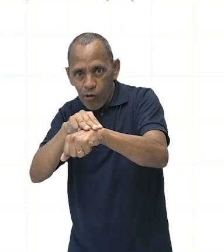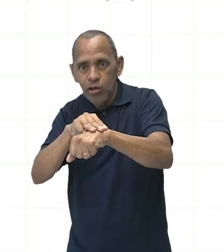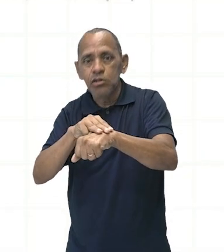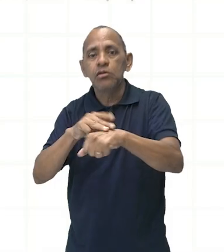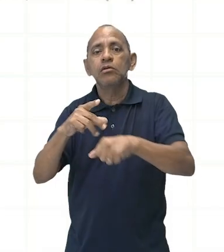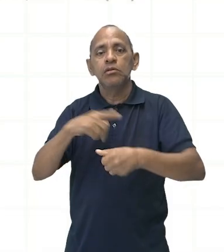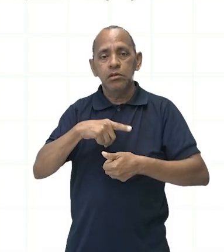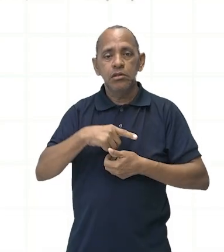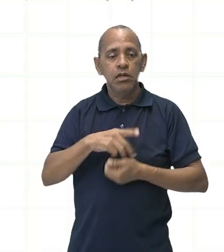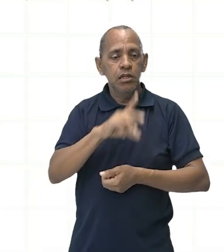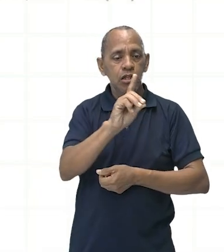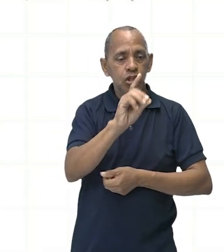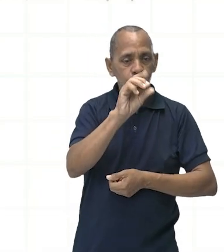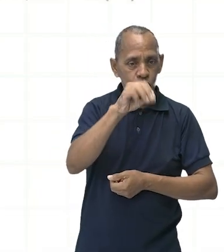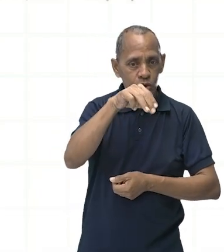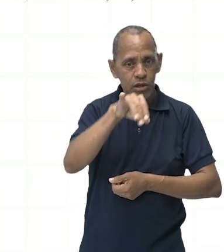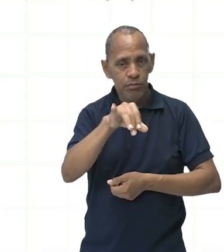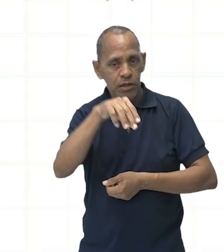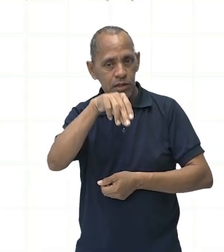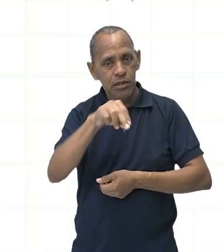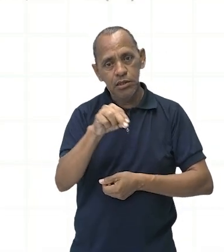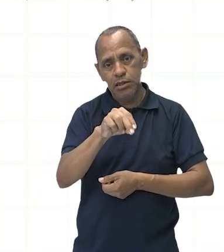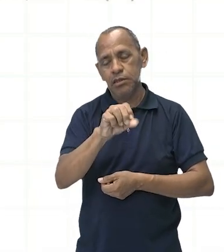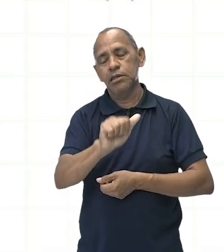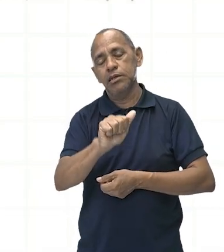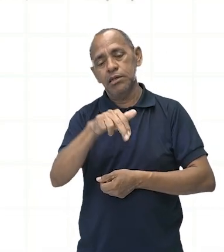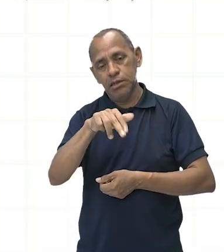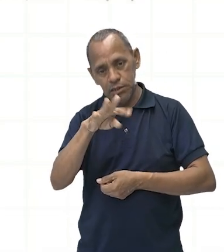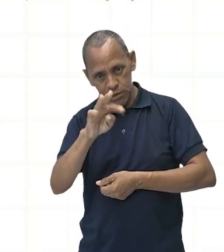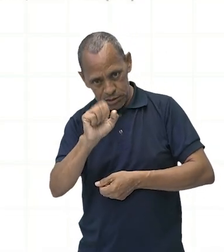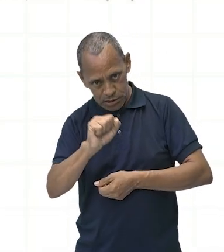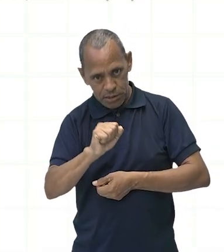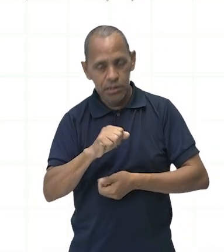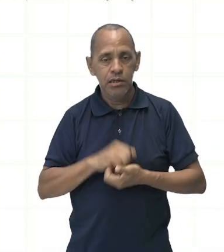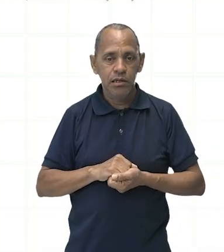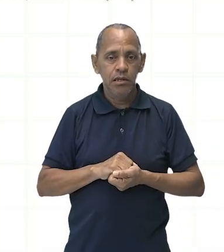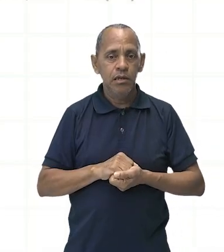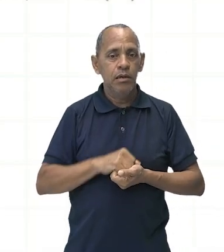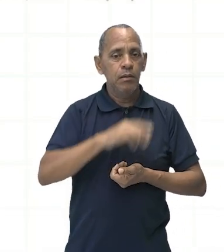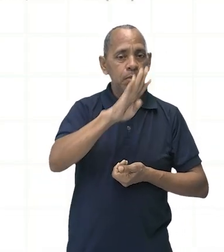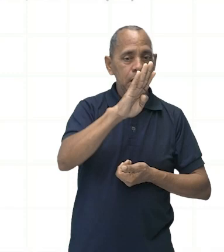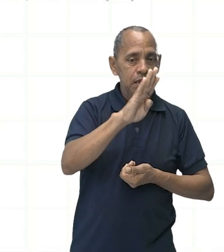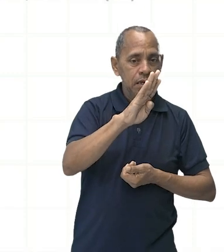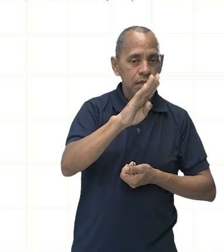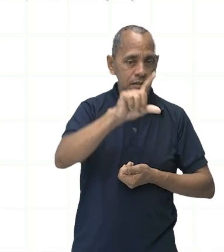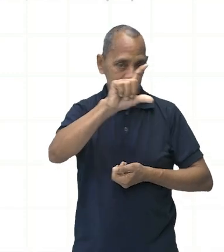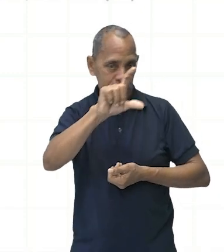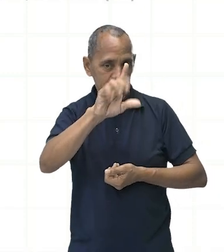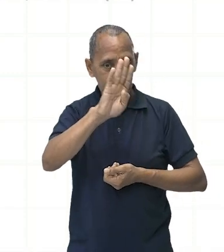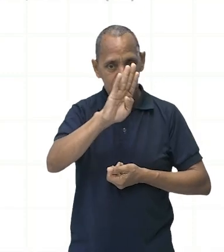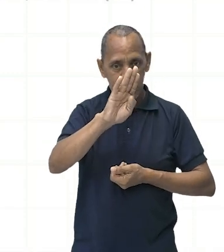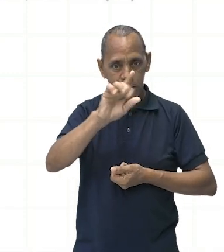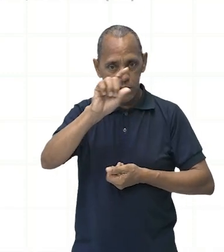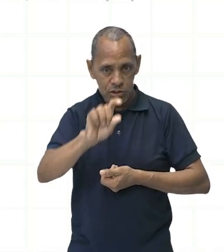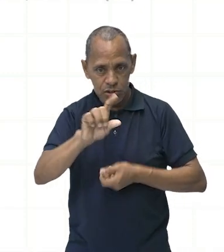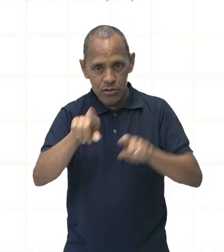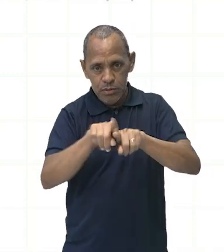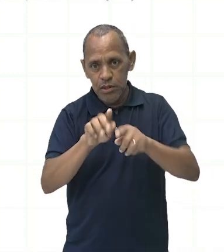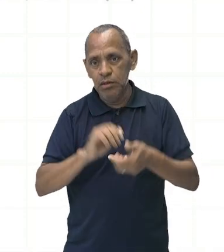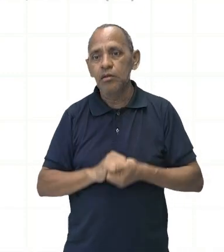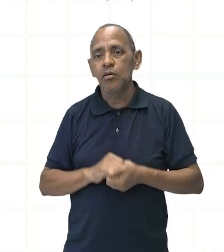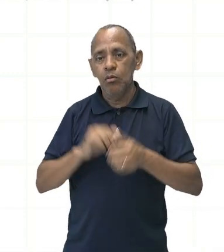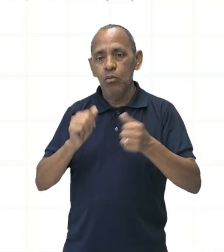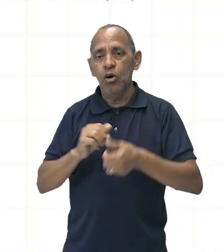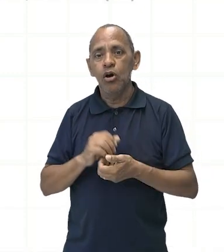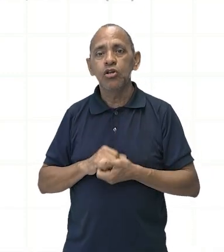dominante, vejam só aqui, bezão, bezão, ou seja, homozigoto dominante. Mas uma mulher de olhos castanhos pode ser um